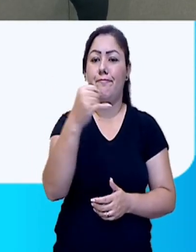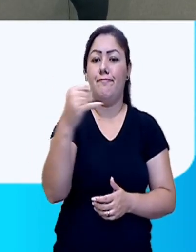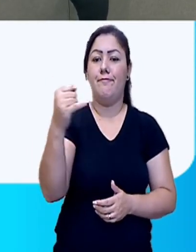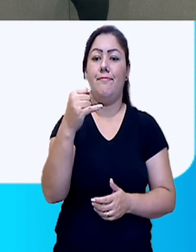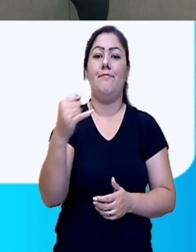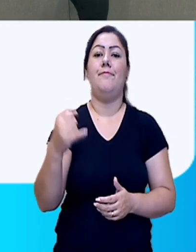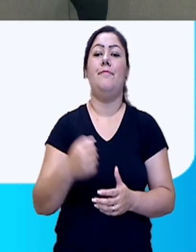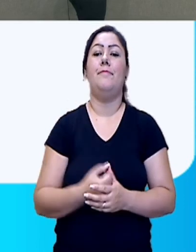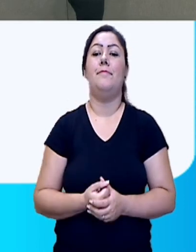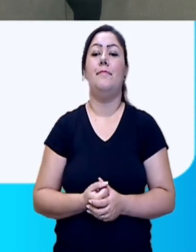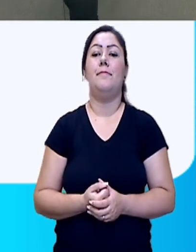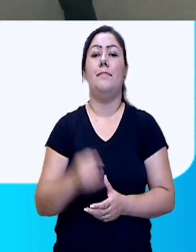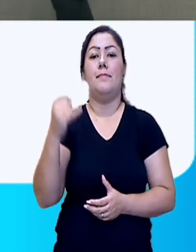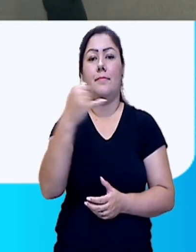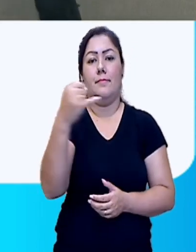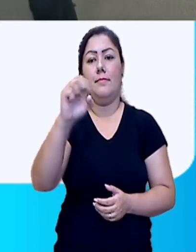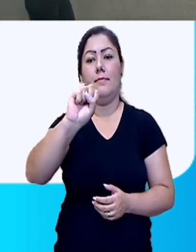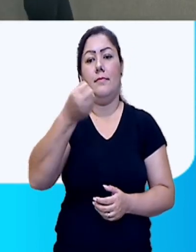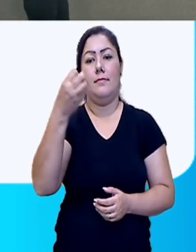negativo.